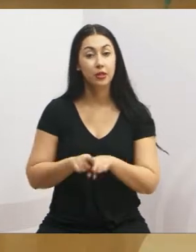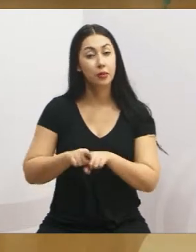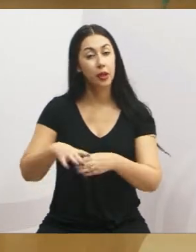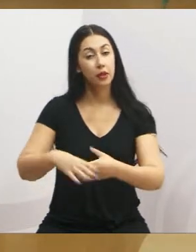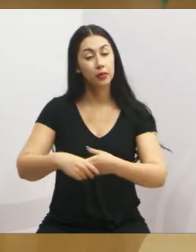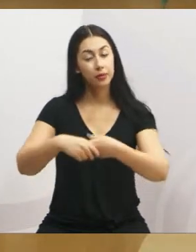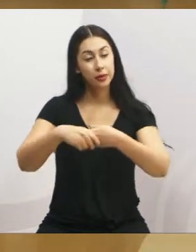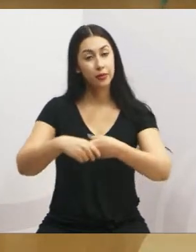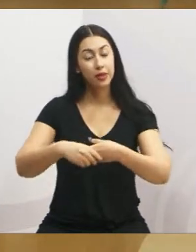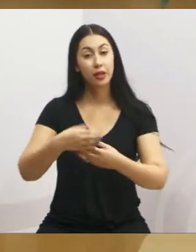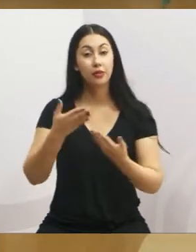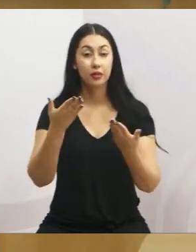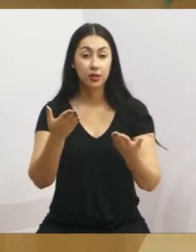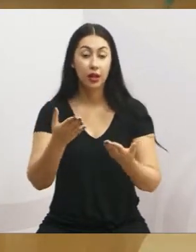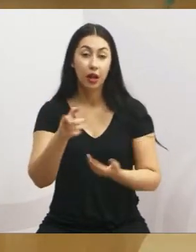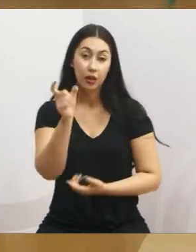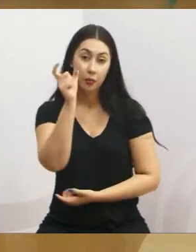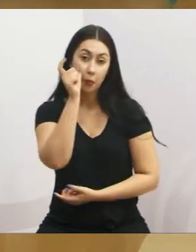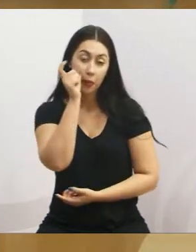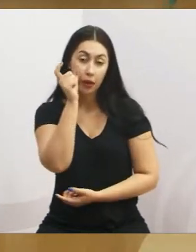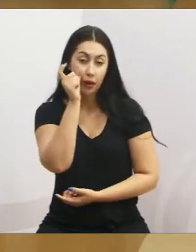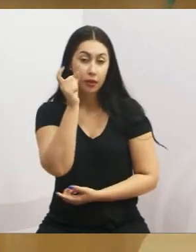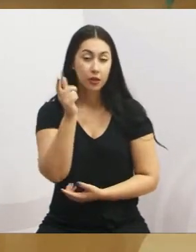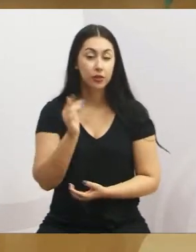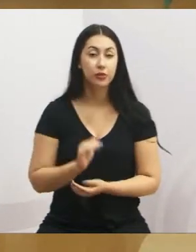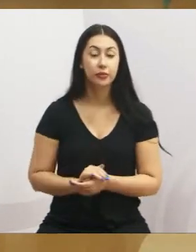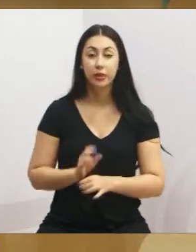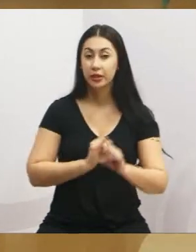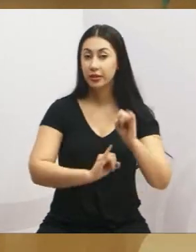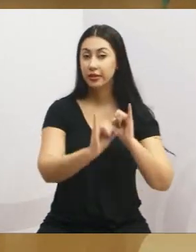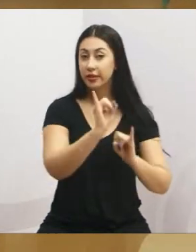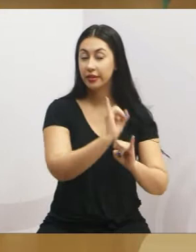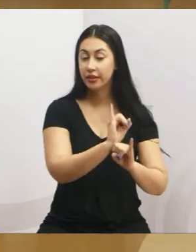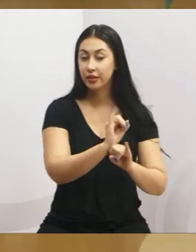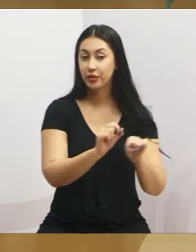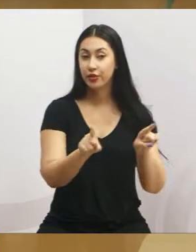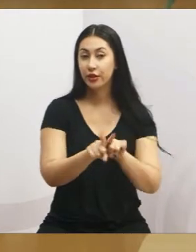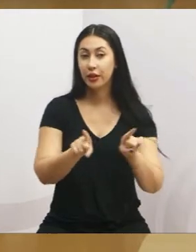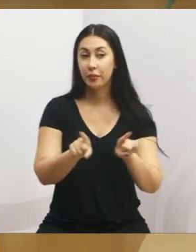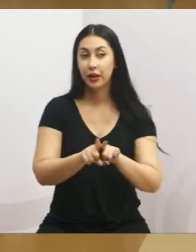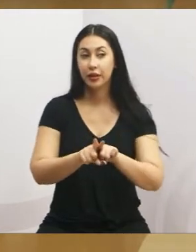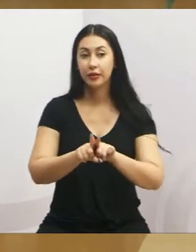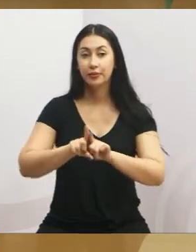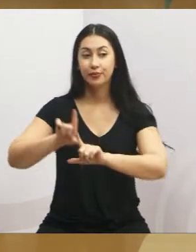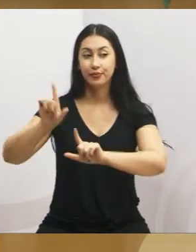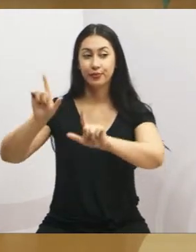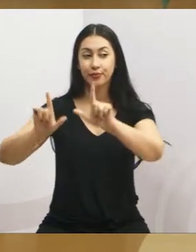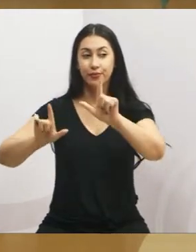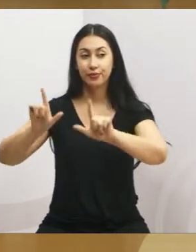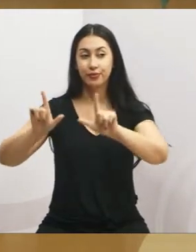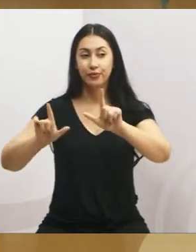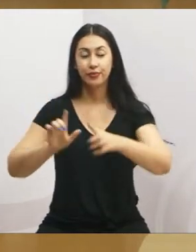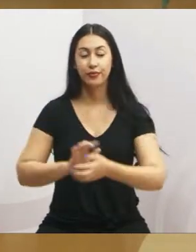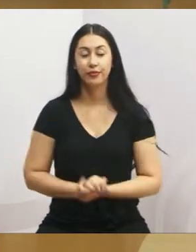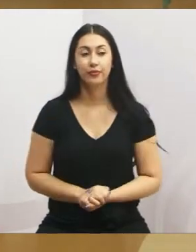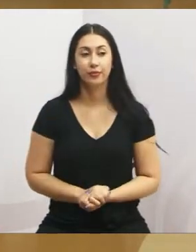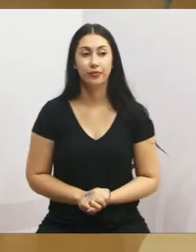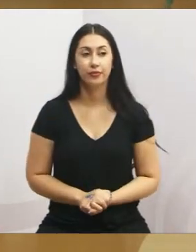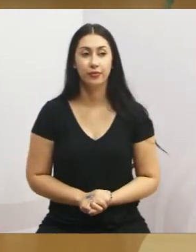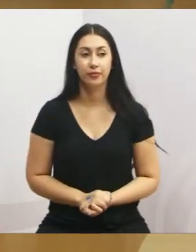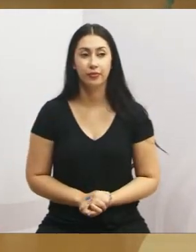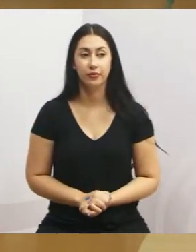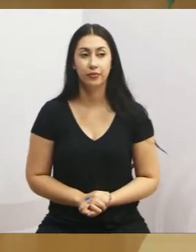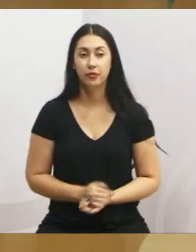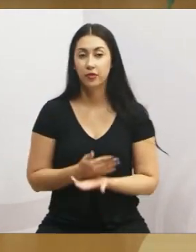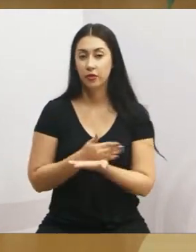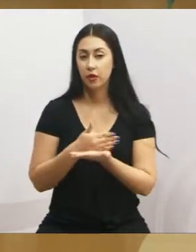Cumprimentar a vocês que nos acompanham pela internet e também pela TV Câmara.